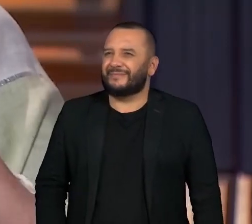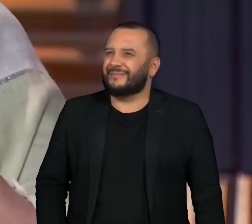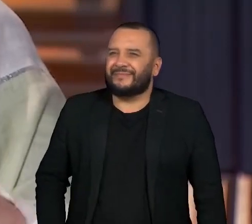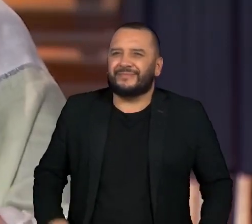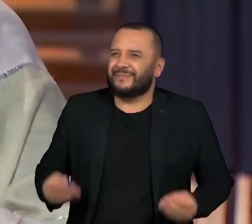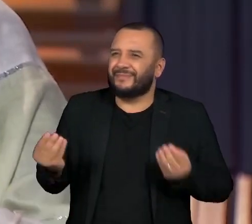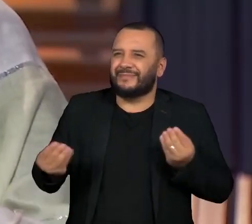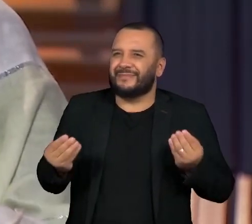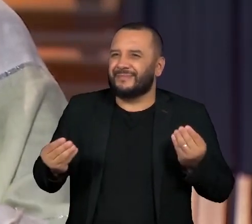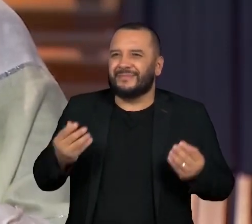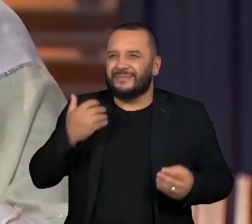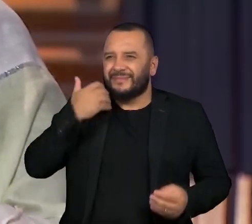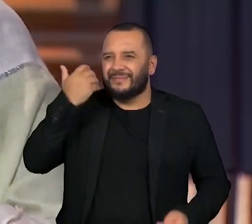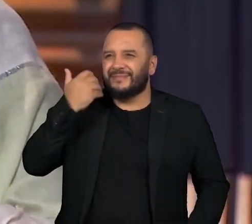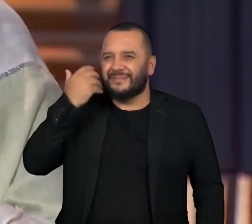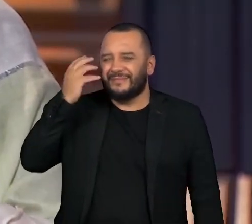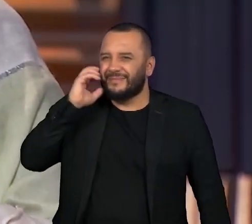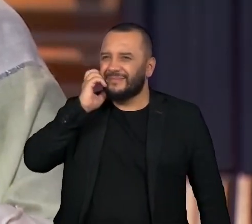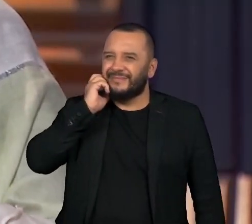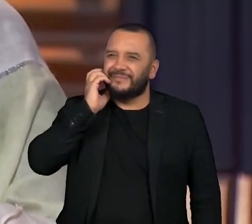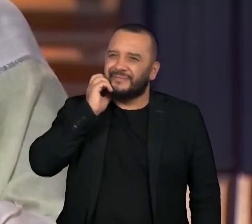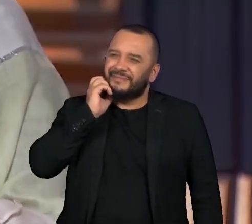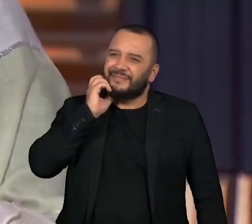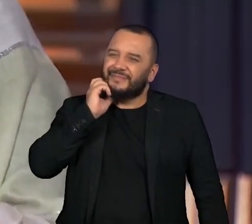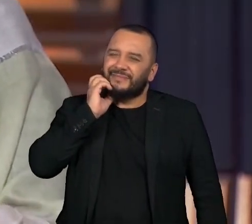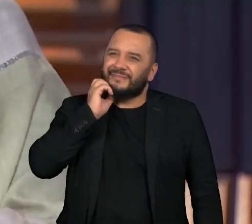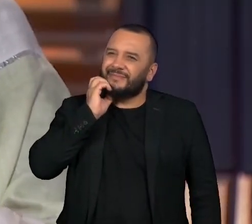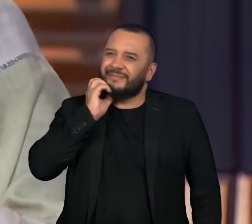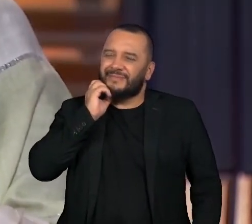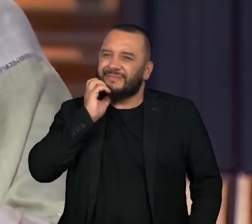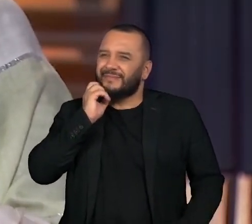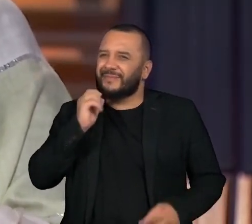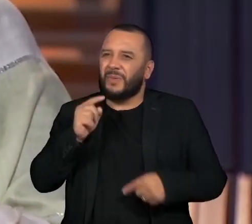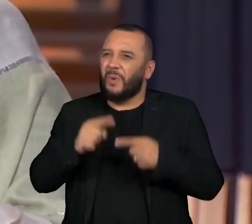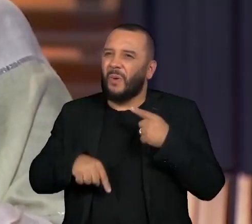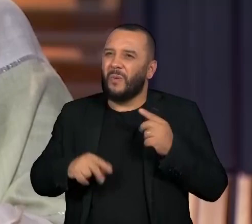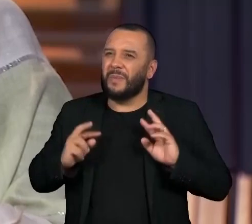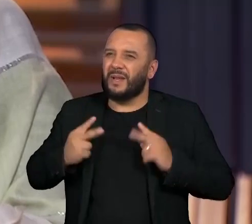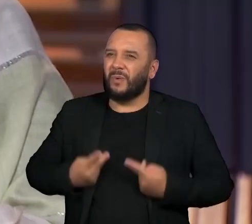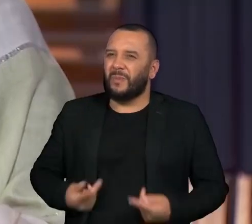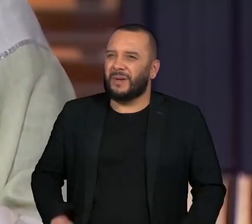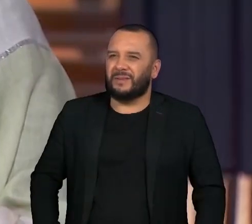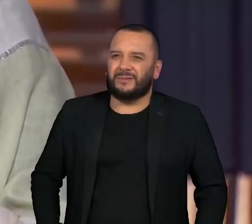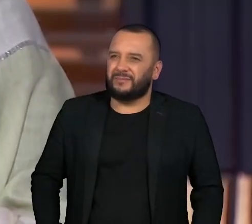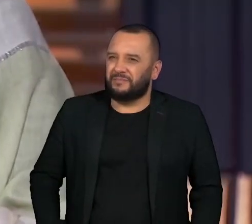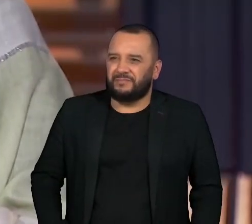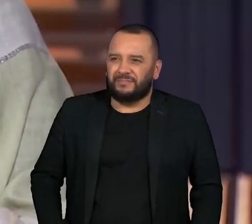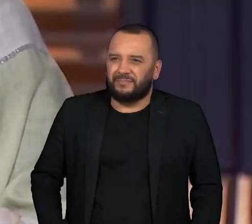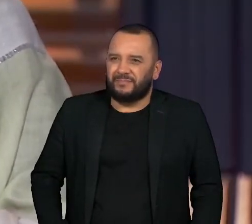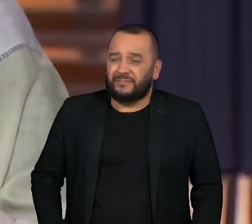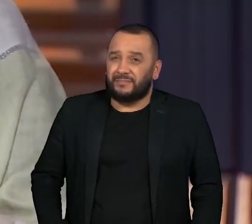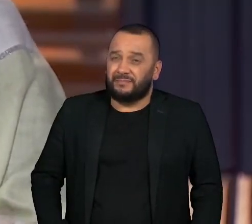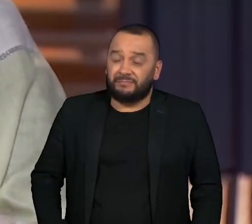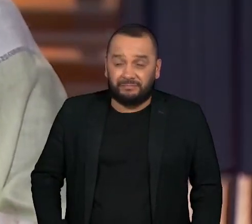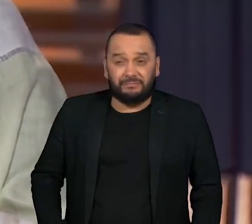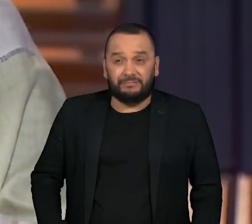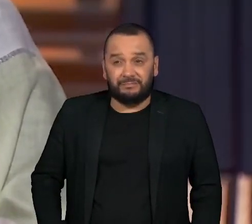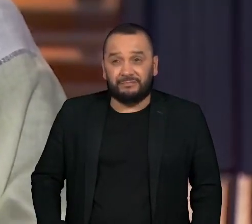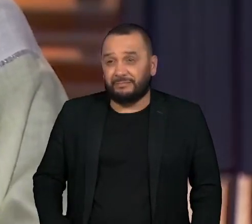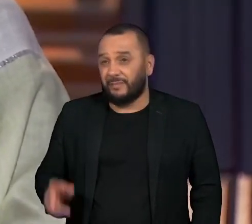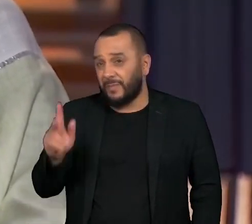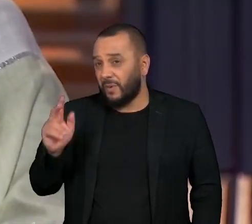caráter que não combina com ser humano isso é como ele disse mesmo